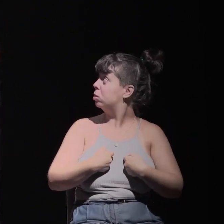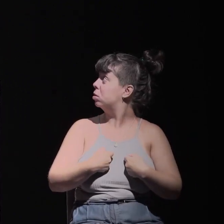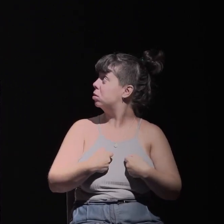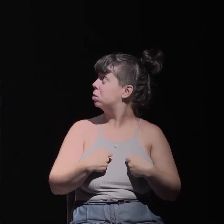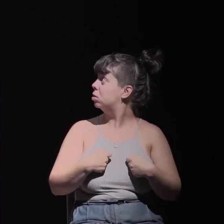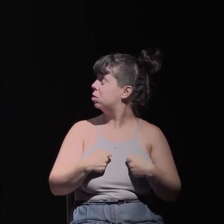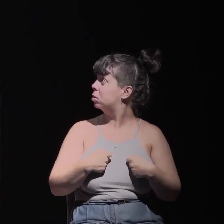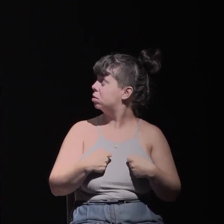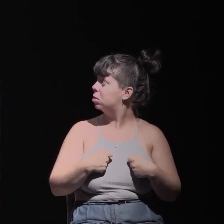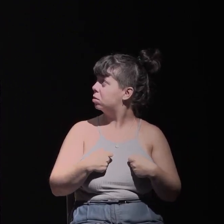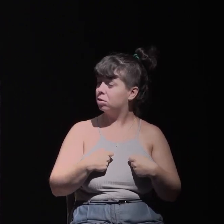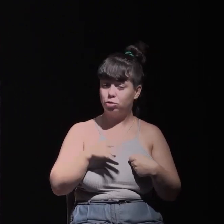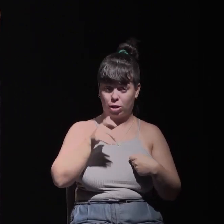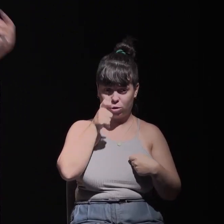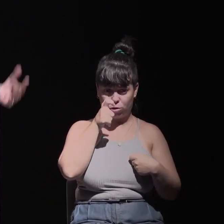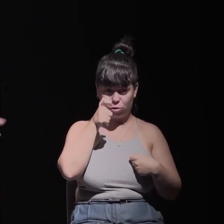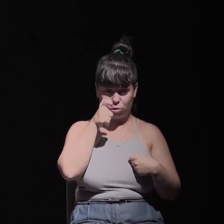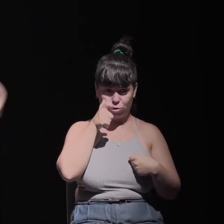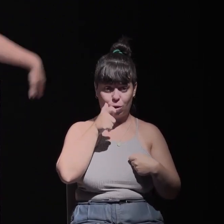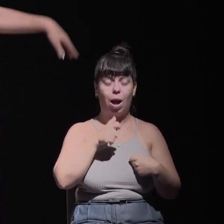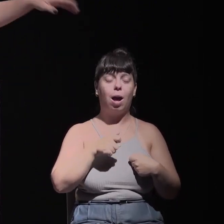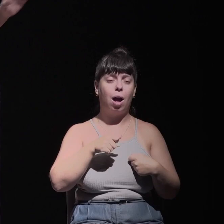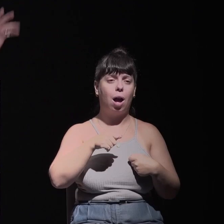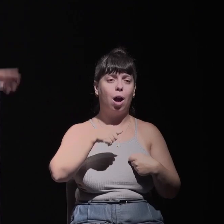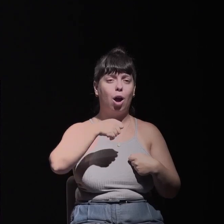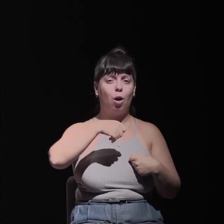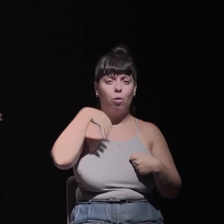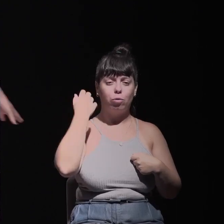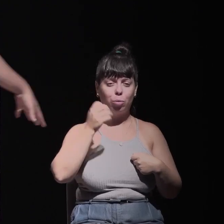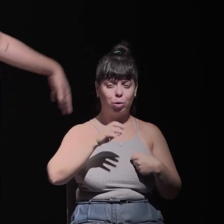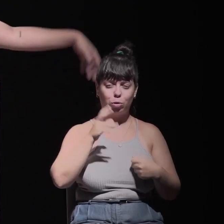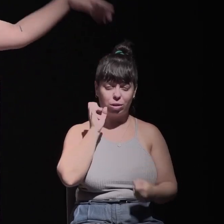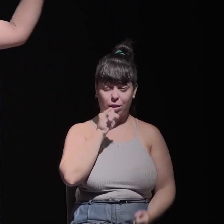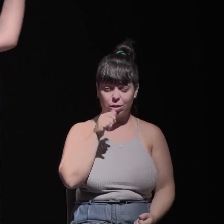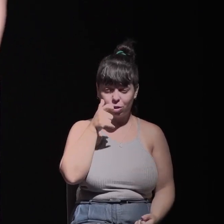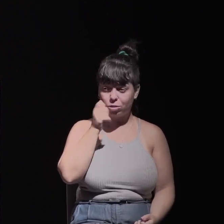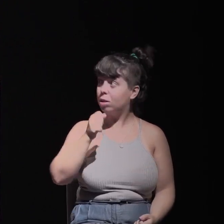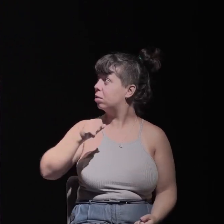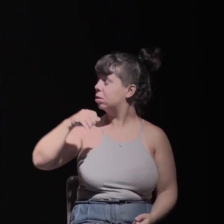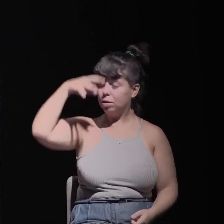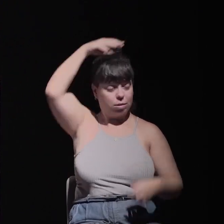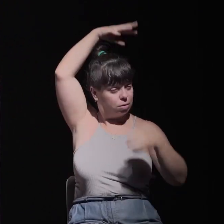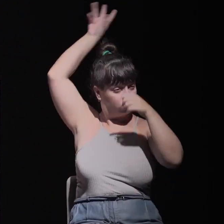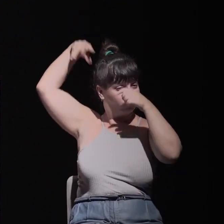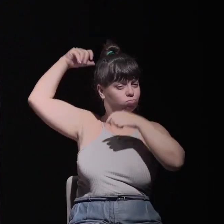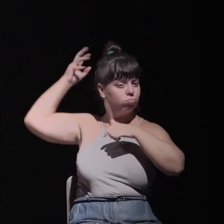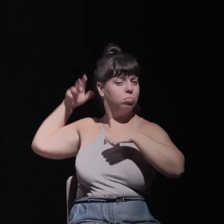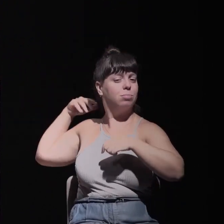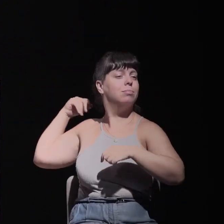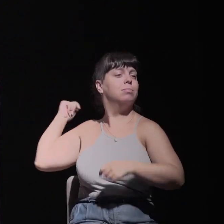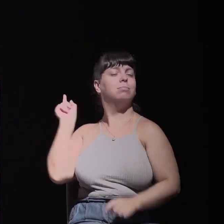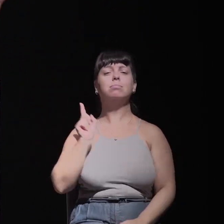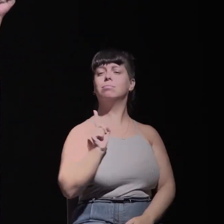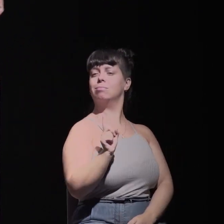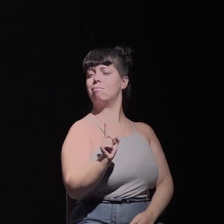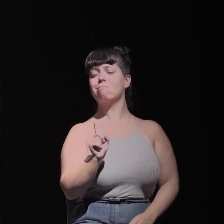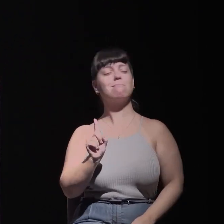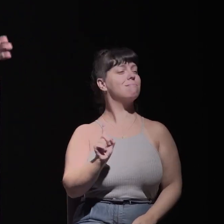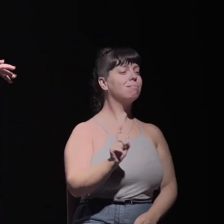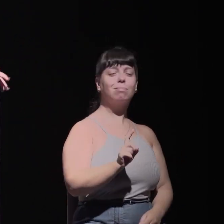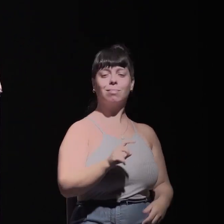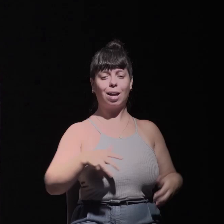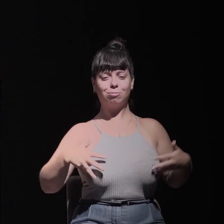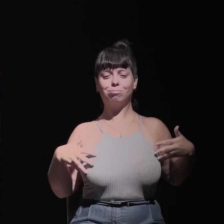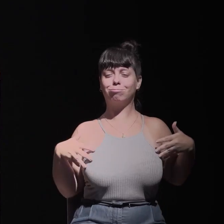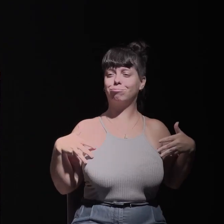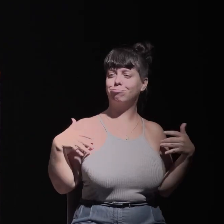aqui, assim, não sei se vocês assistiram o filme, tem bastante de tecido esvoaçando e tudo mais, e ela saiu pela escola, lá toda, não sei o